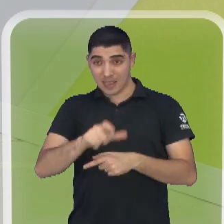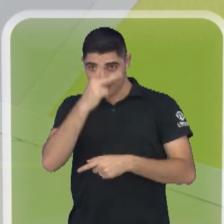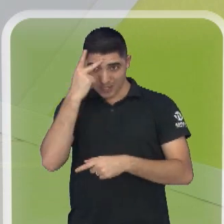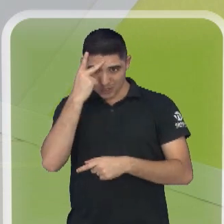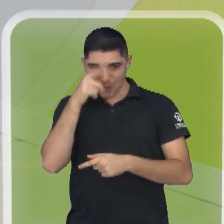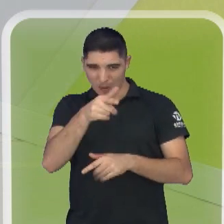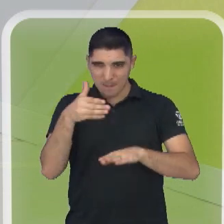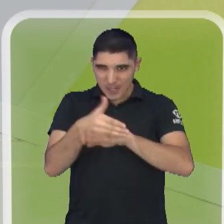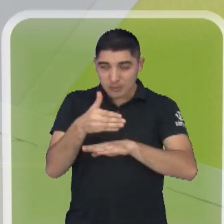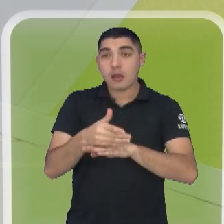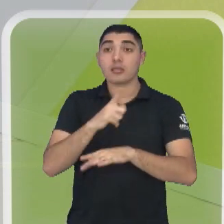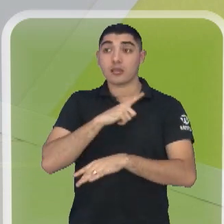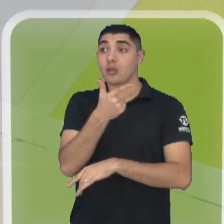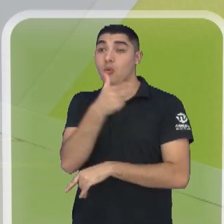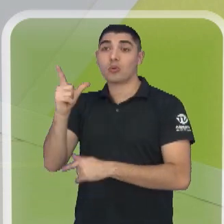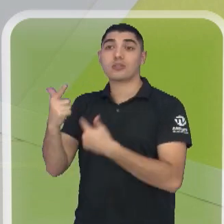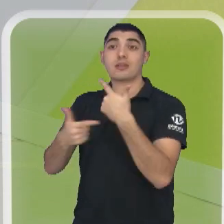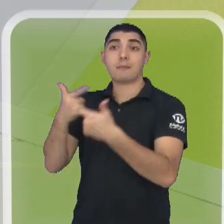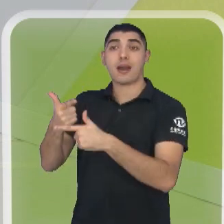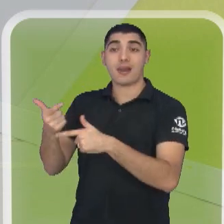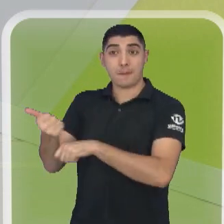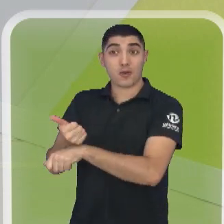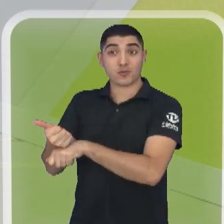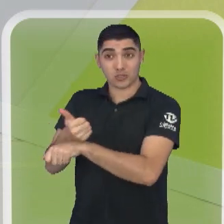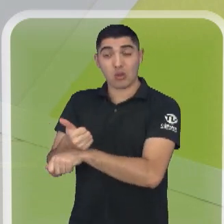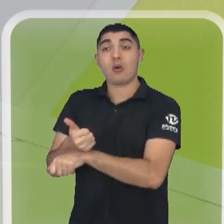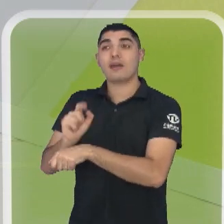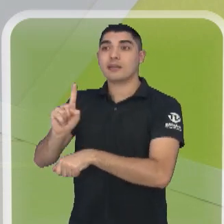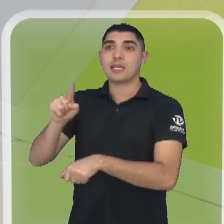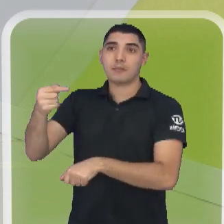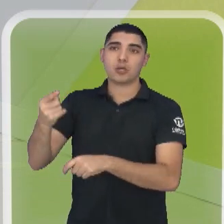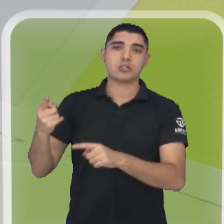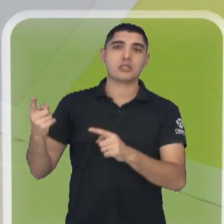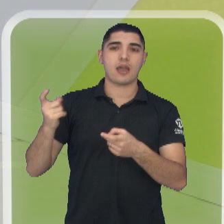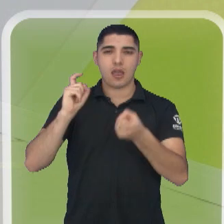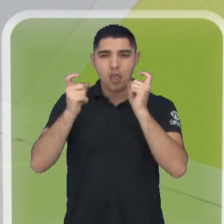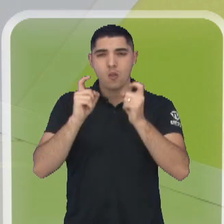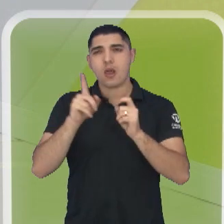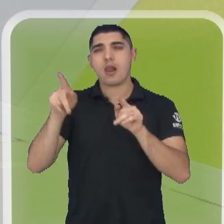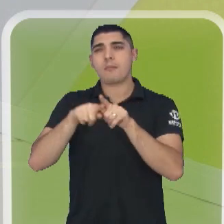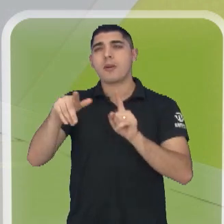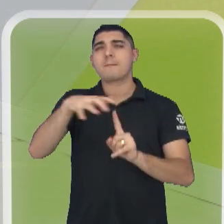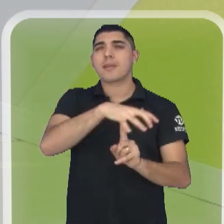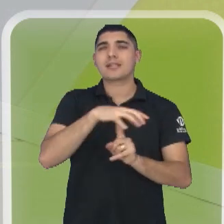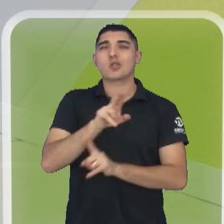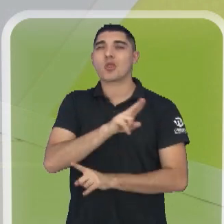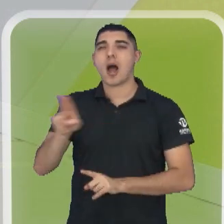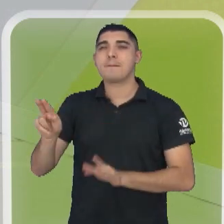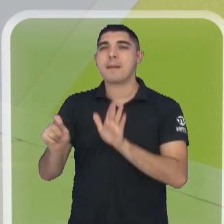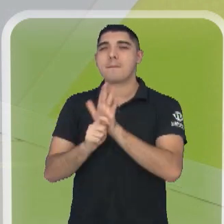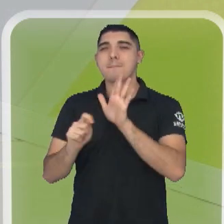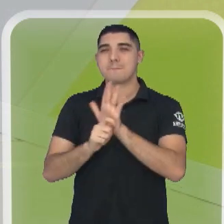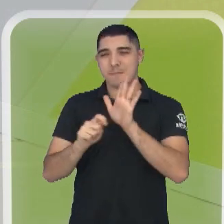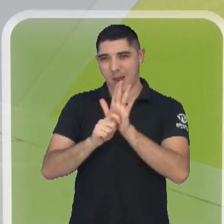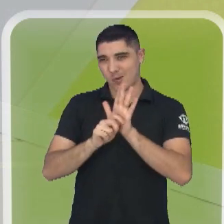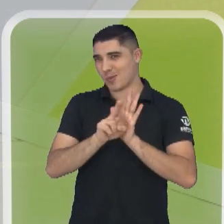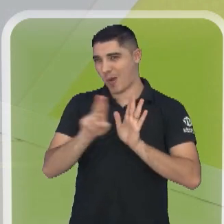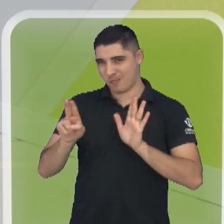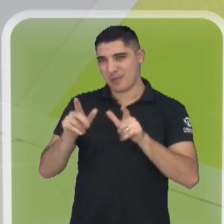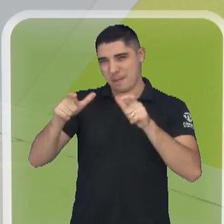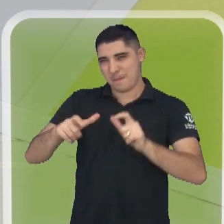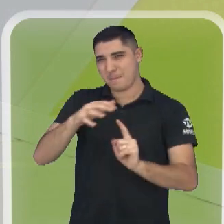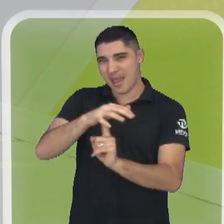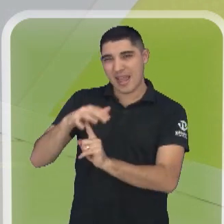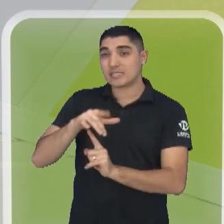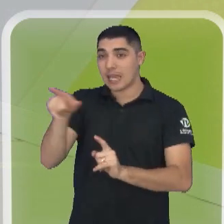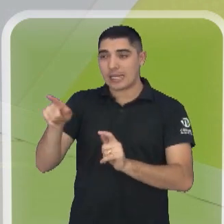e também se empenhar para se reunir e treinar ali no Maconhão, que é um campo conhecido aqui em São José. Eles treinam por ali à noite, que é o